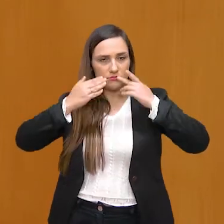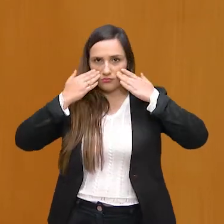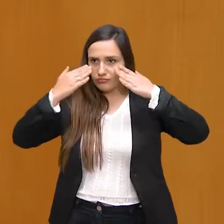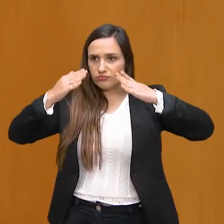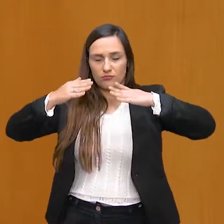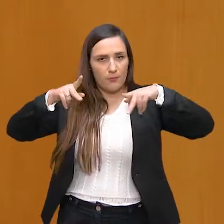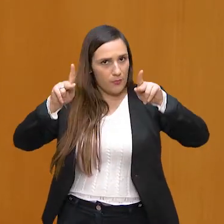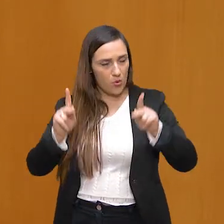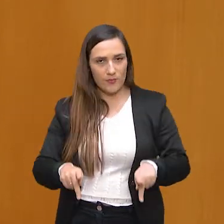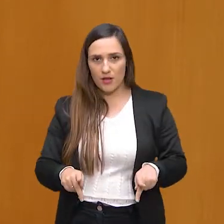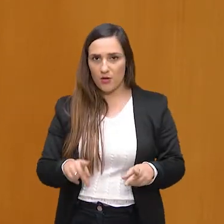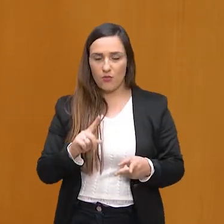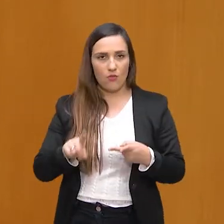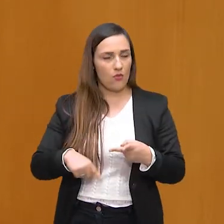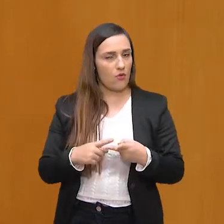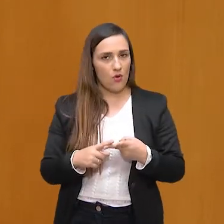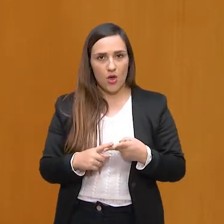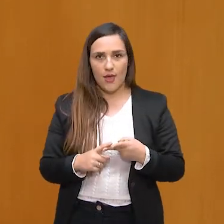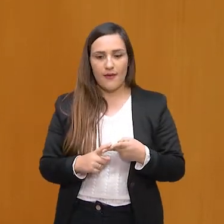que ser